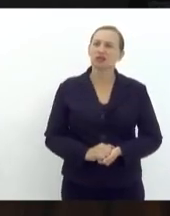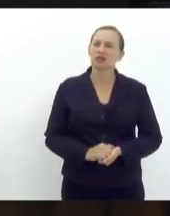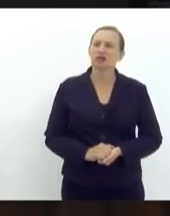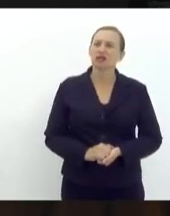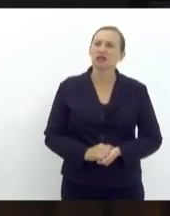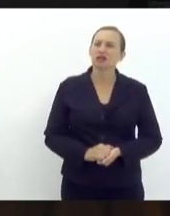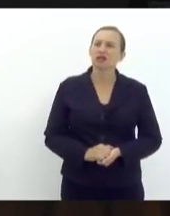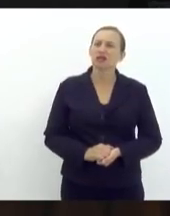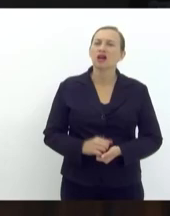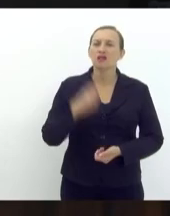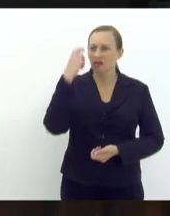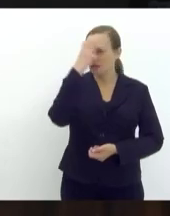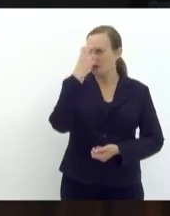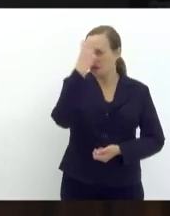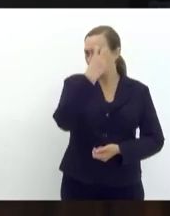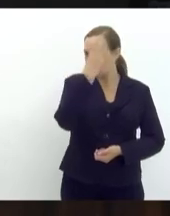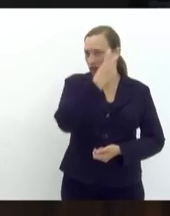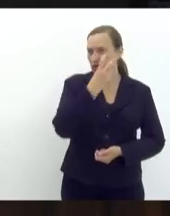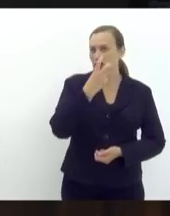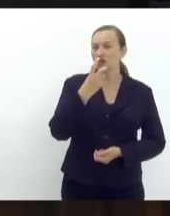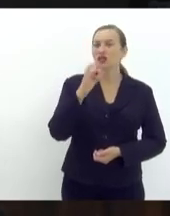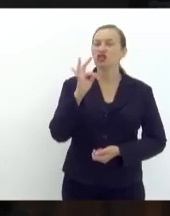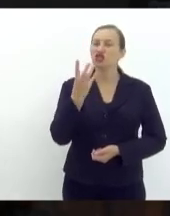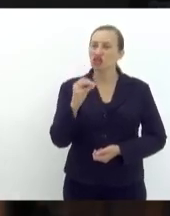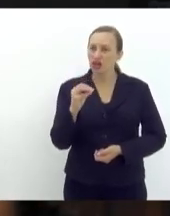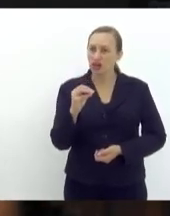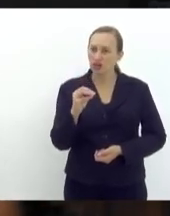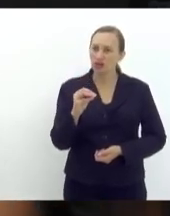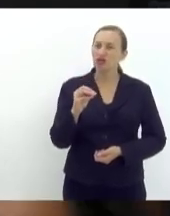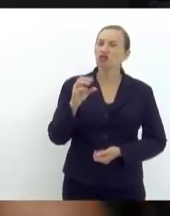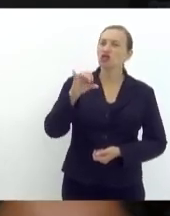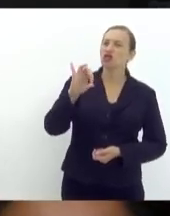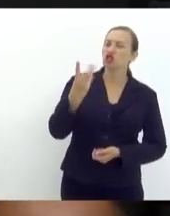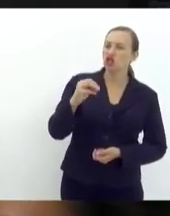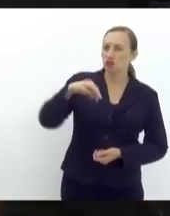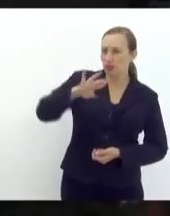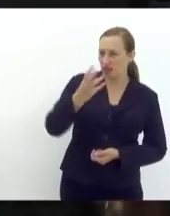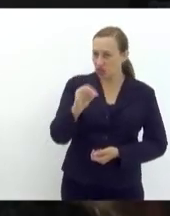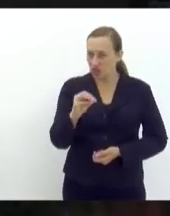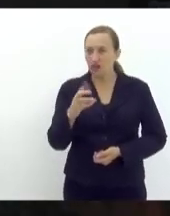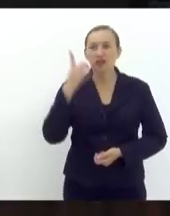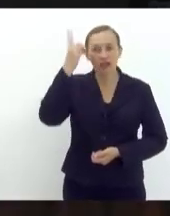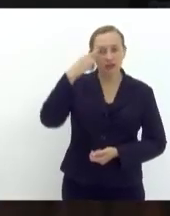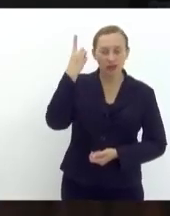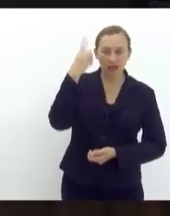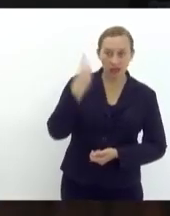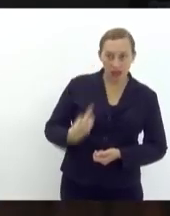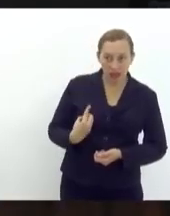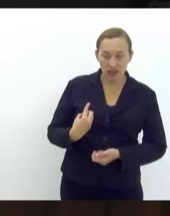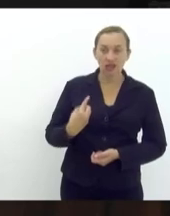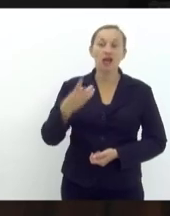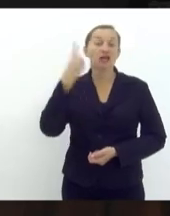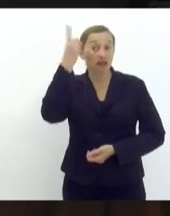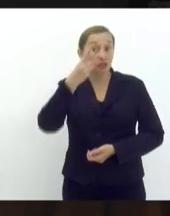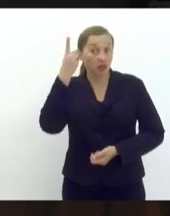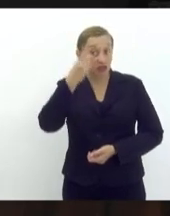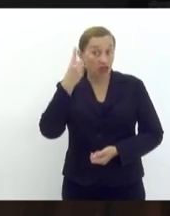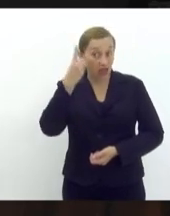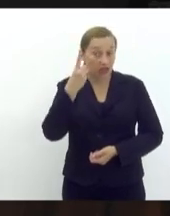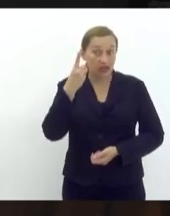deputada Verônica Lima Thiago Gagliasso Chico Machado deputada Dani Balbi deputada